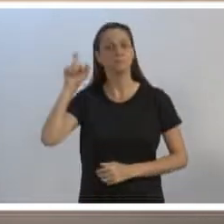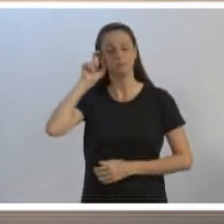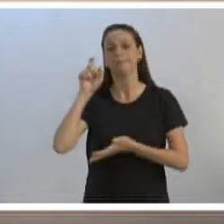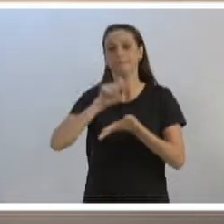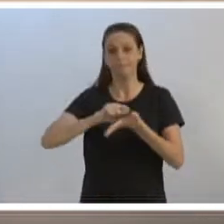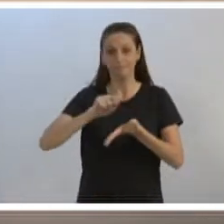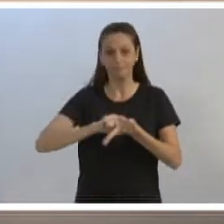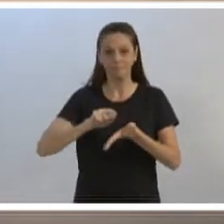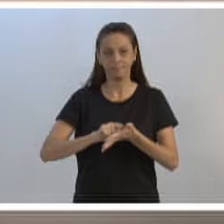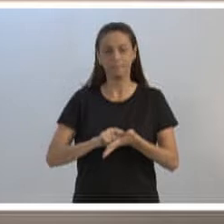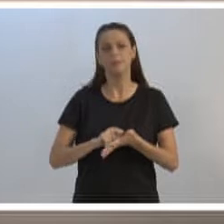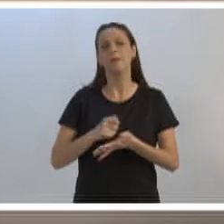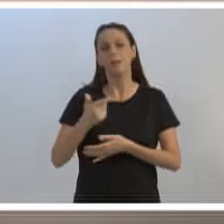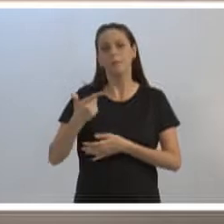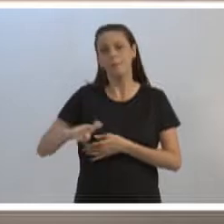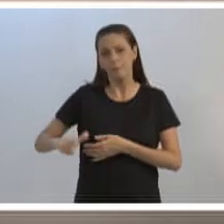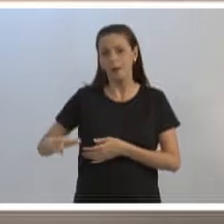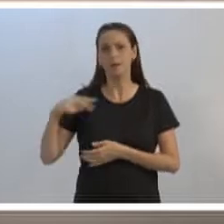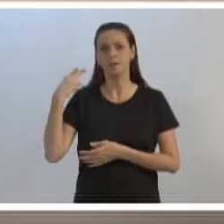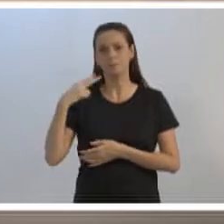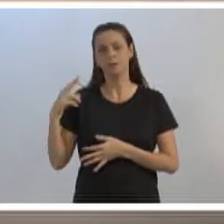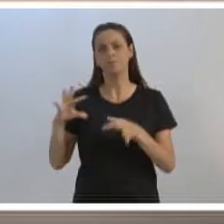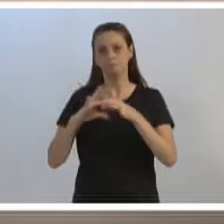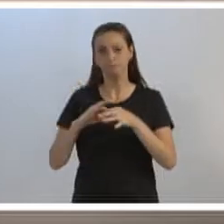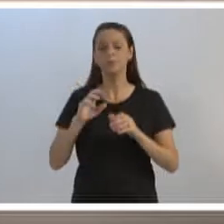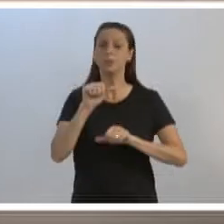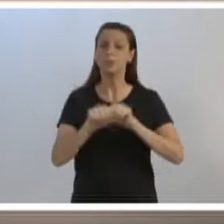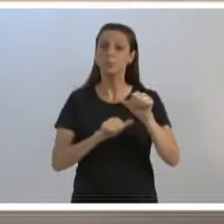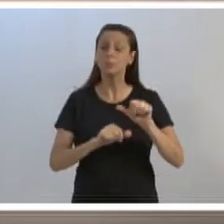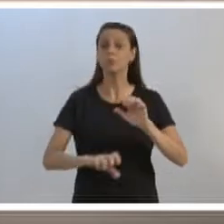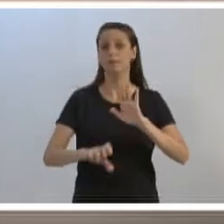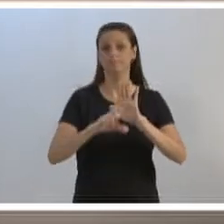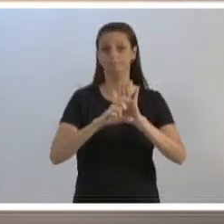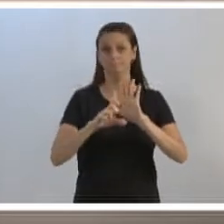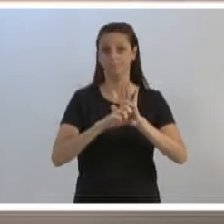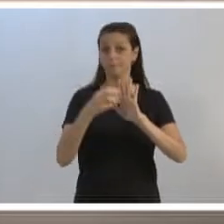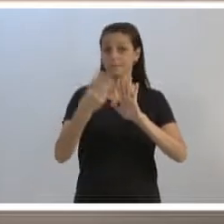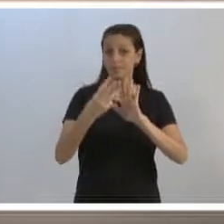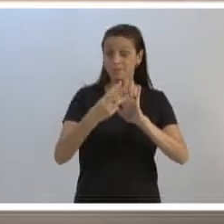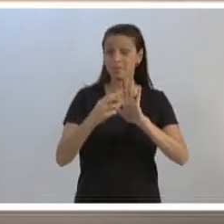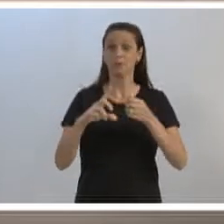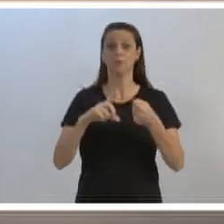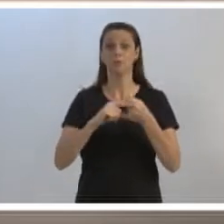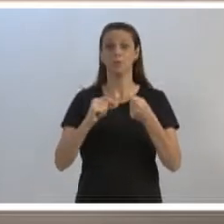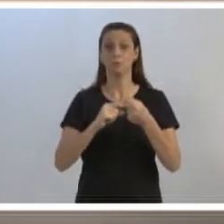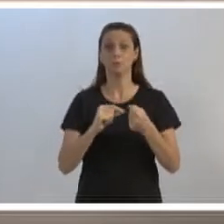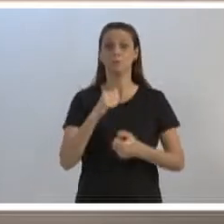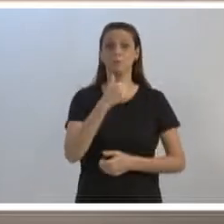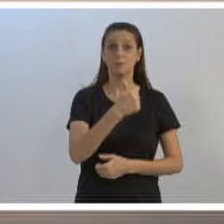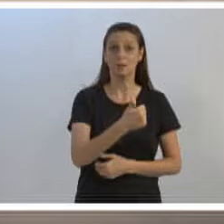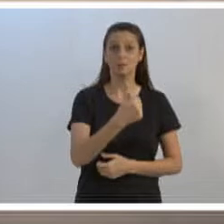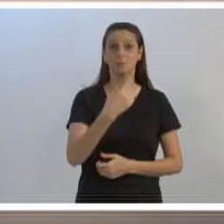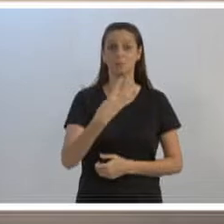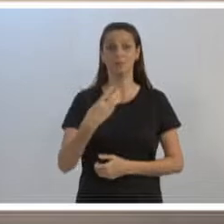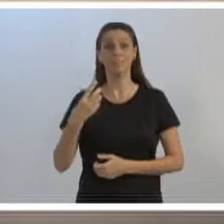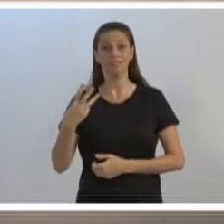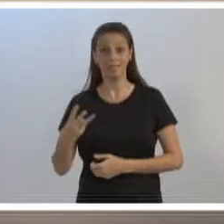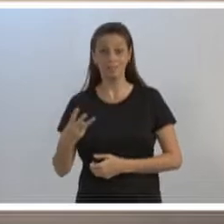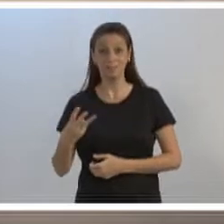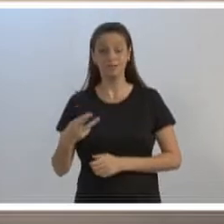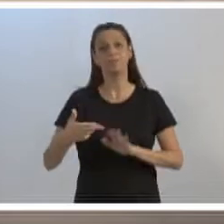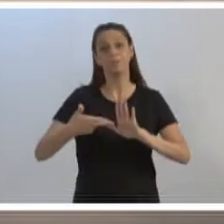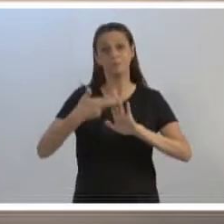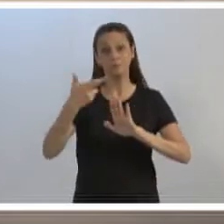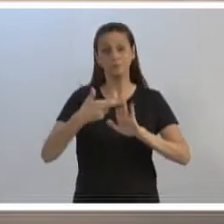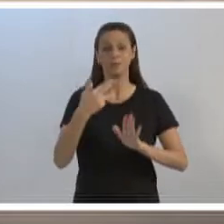Mantal, e outros que altera a redação do parágrafo 3º do artigo 143 da